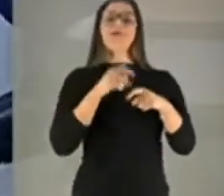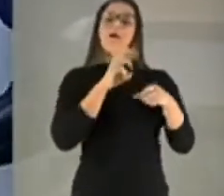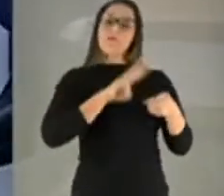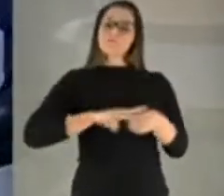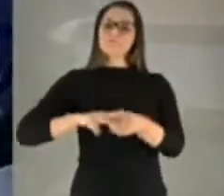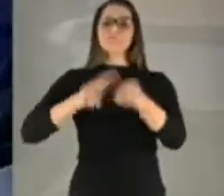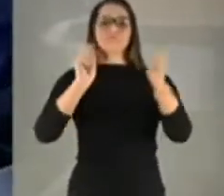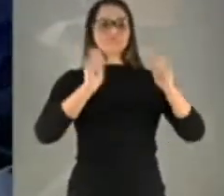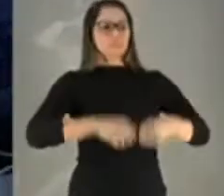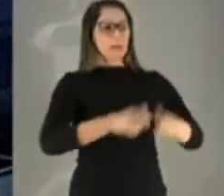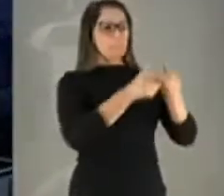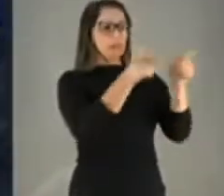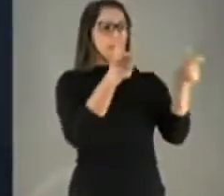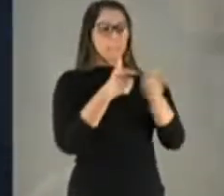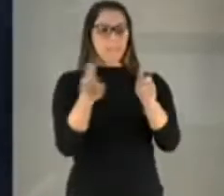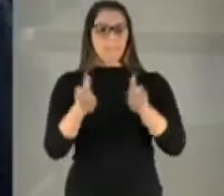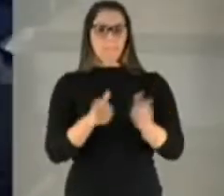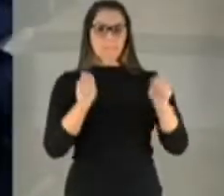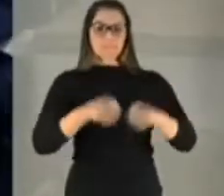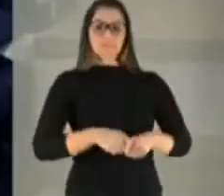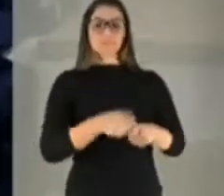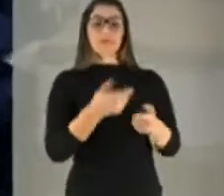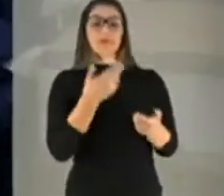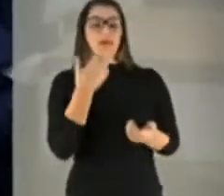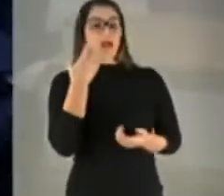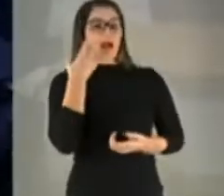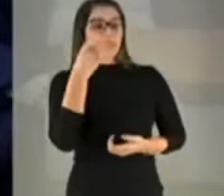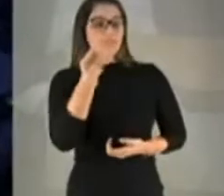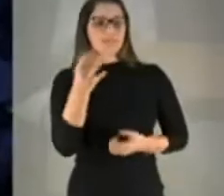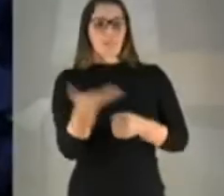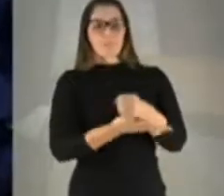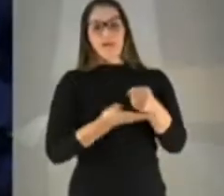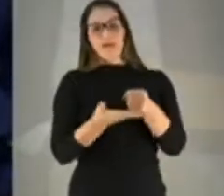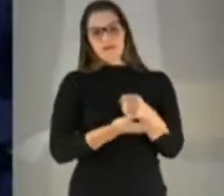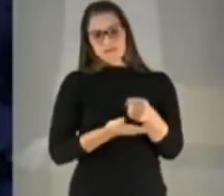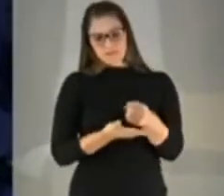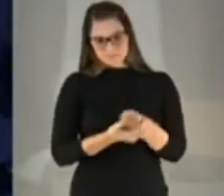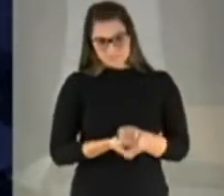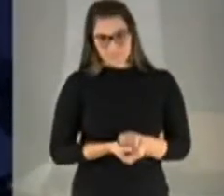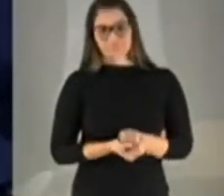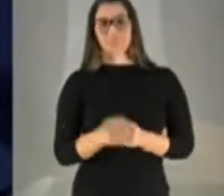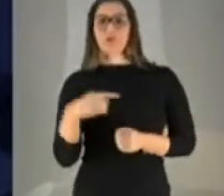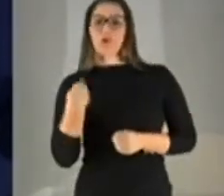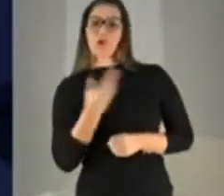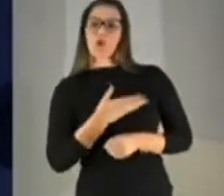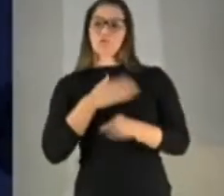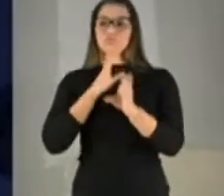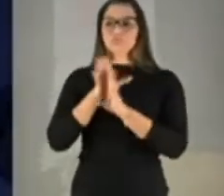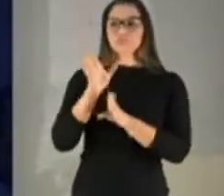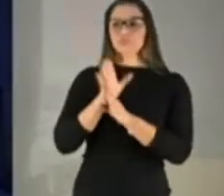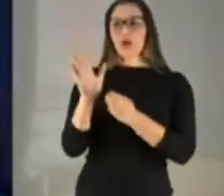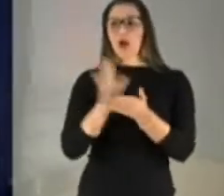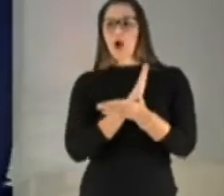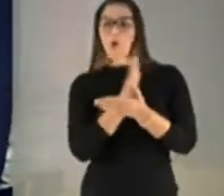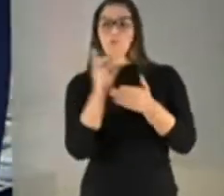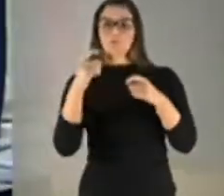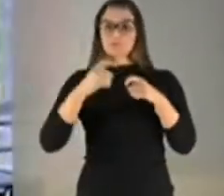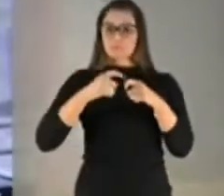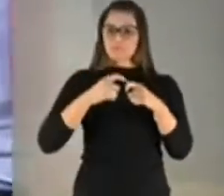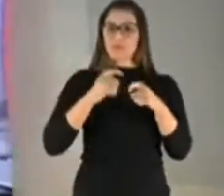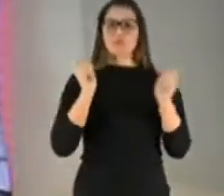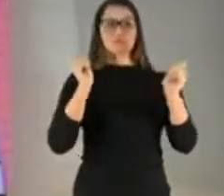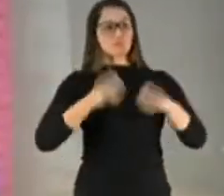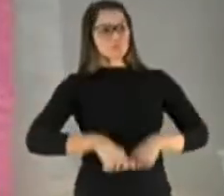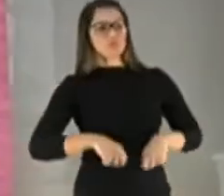ampliar a capacidade de atendimento na atenção primária nós direcionamos alguns médicos do programa para que eles pudessem